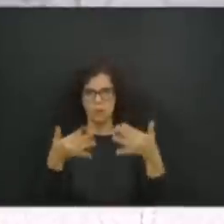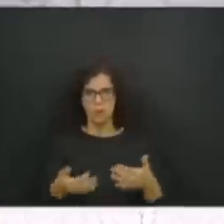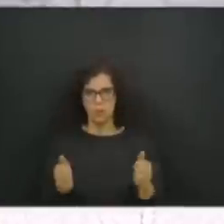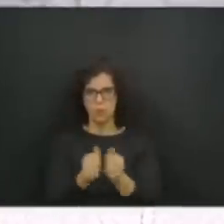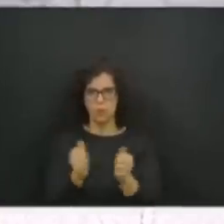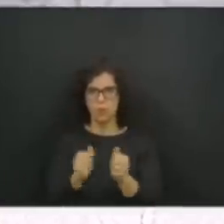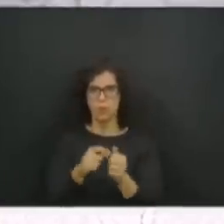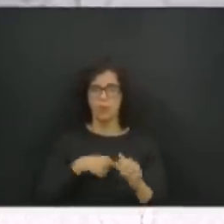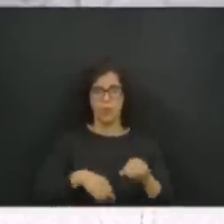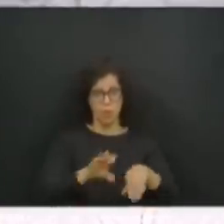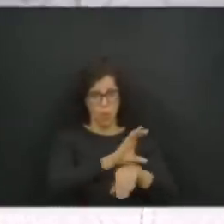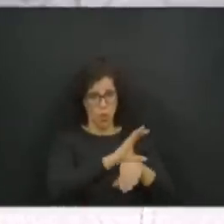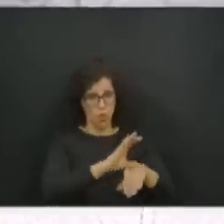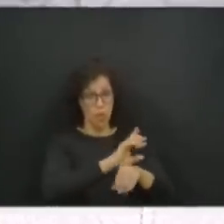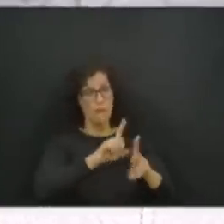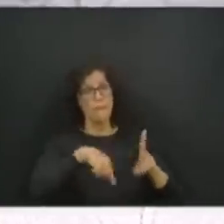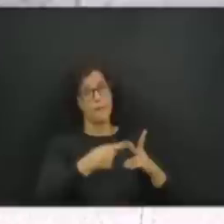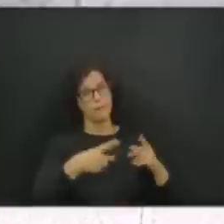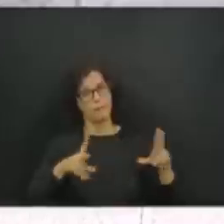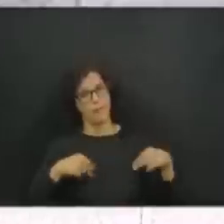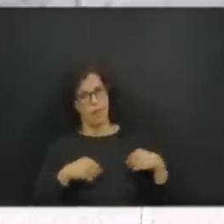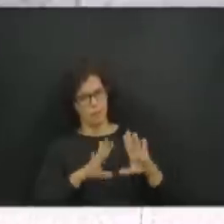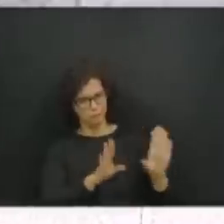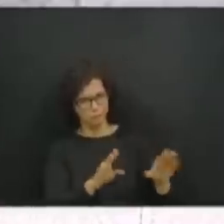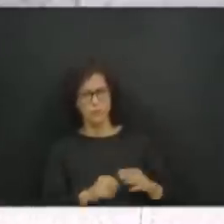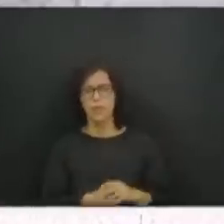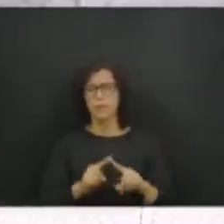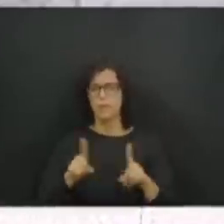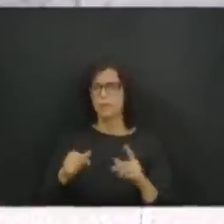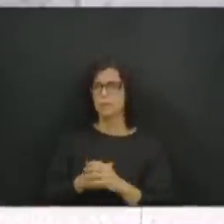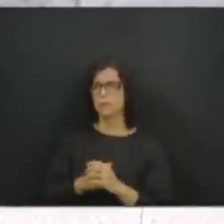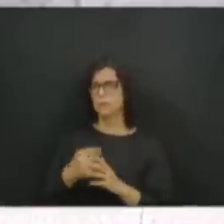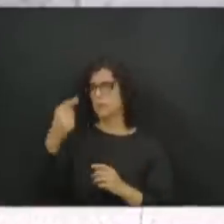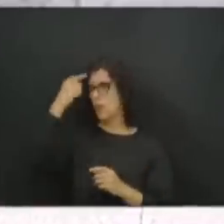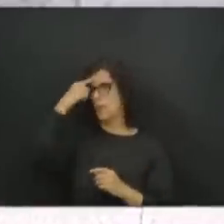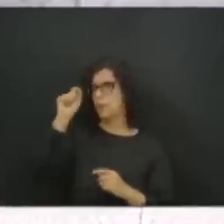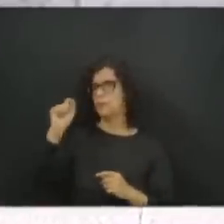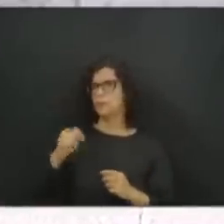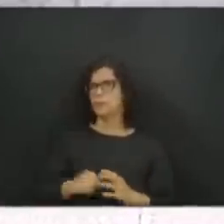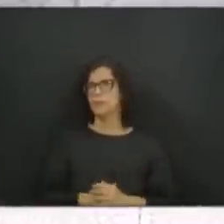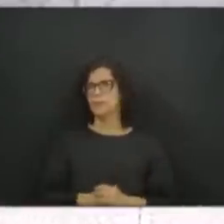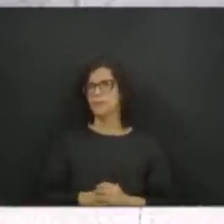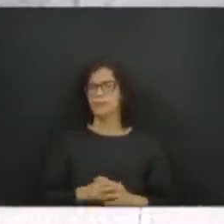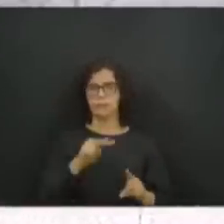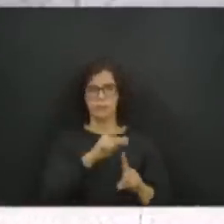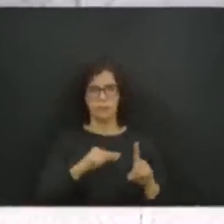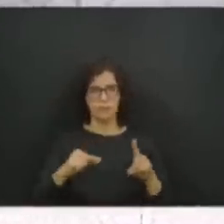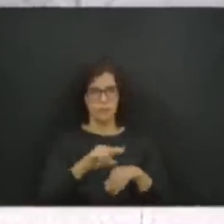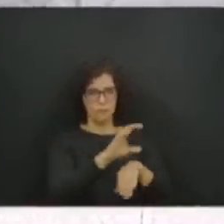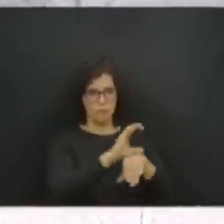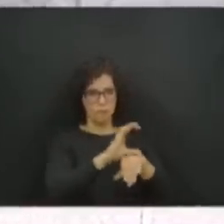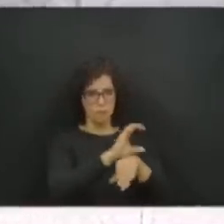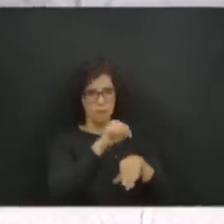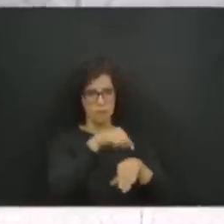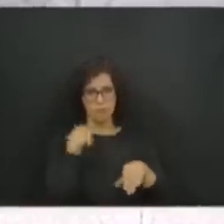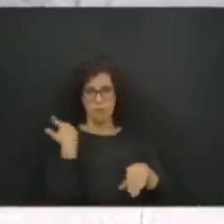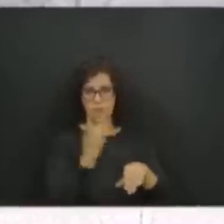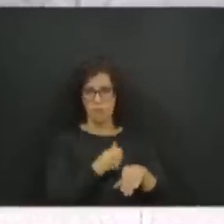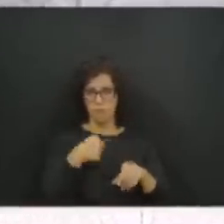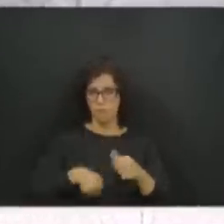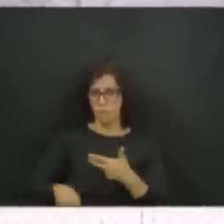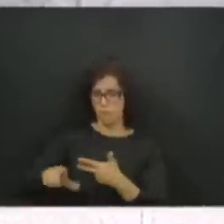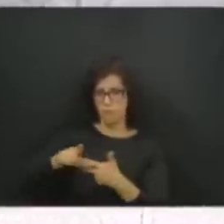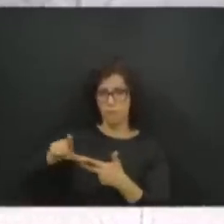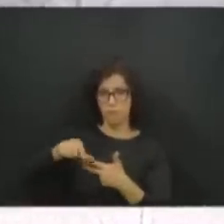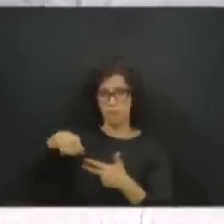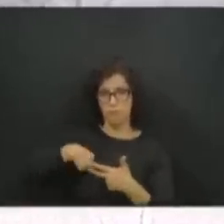avançou um pouco em relação ao mérito Mas eu penso que do ponto de vista Consulado idade nosso